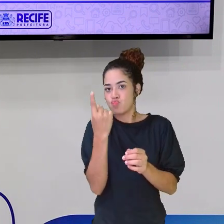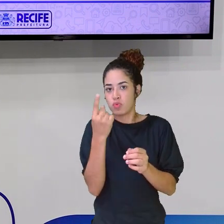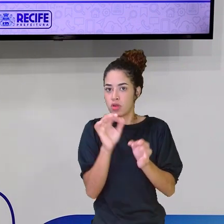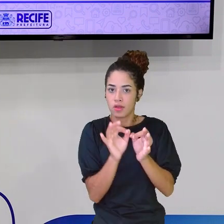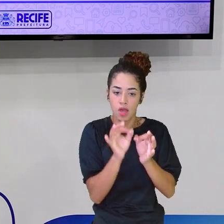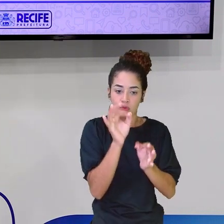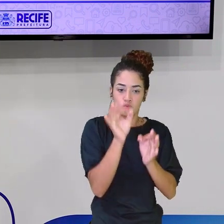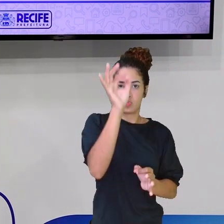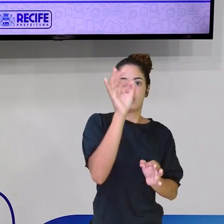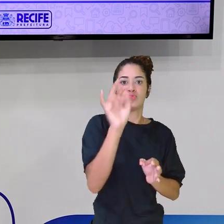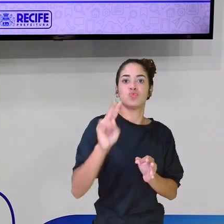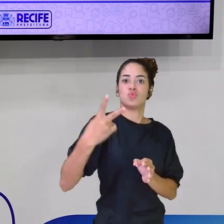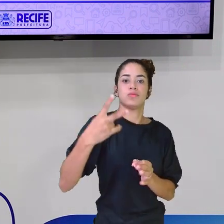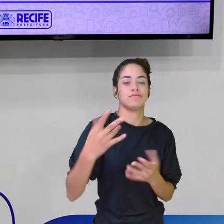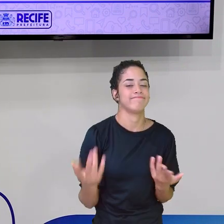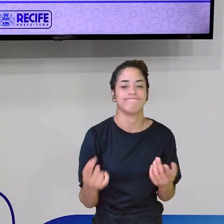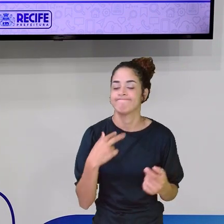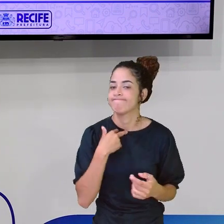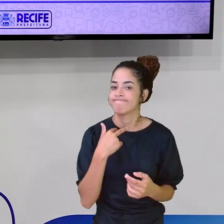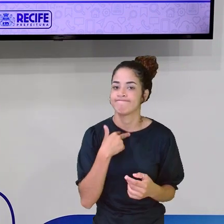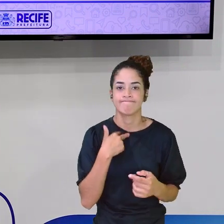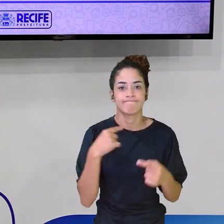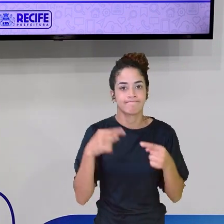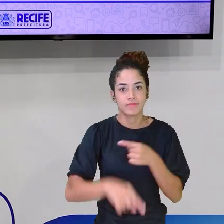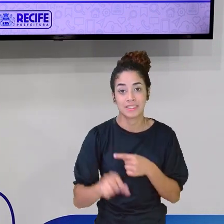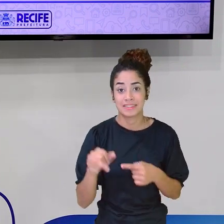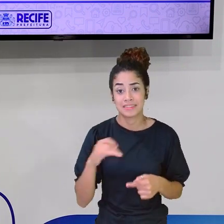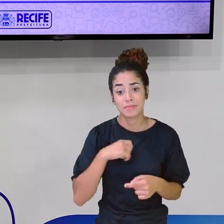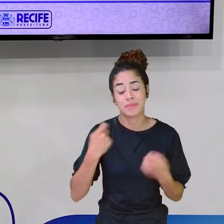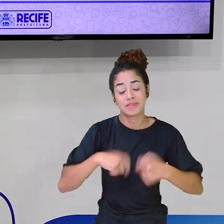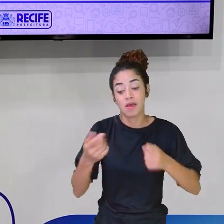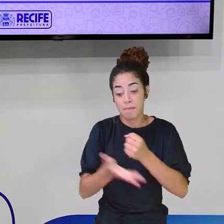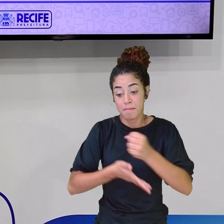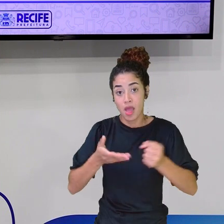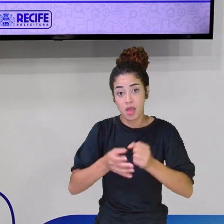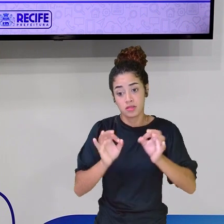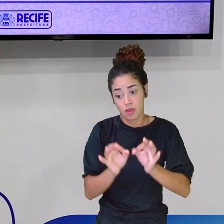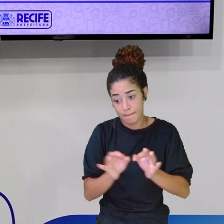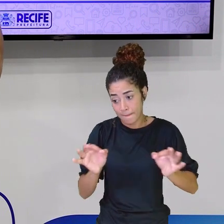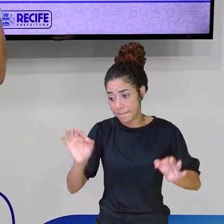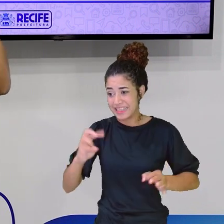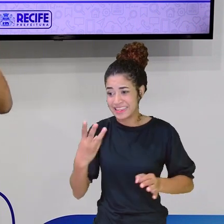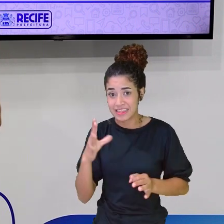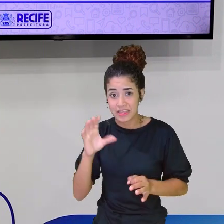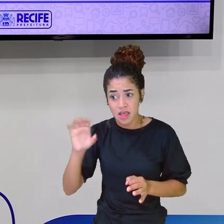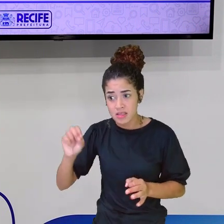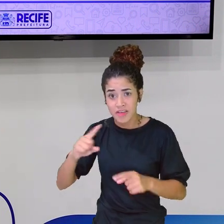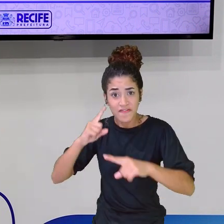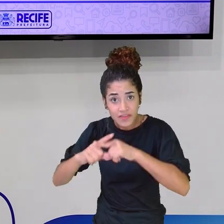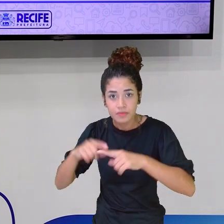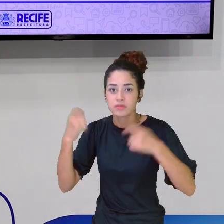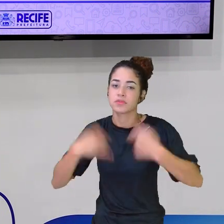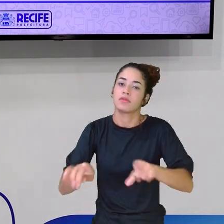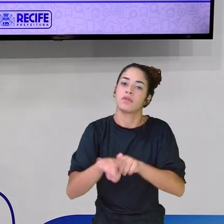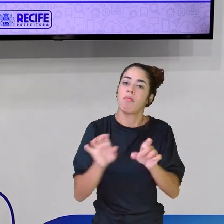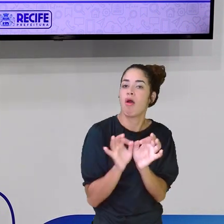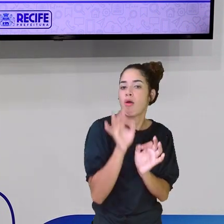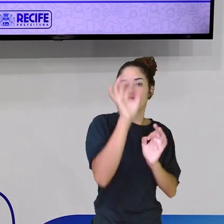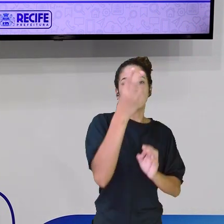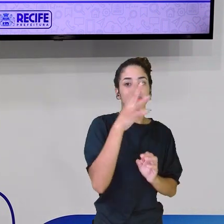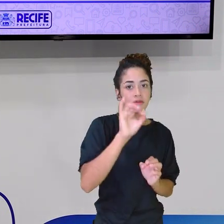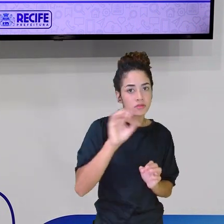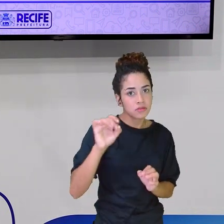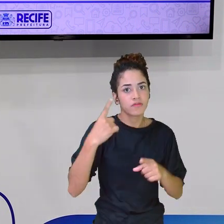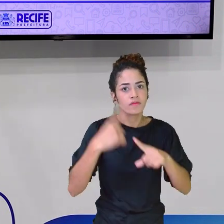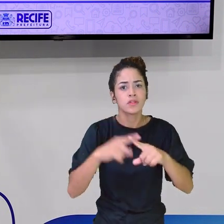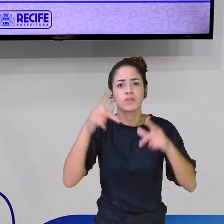proporcional. Se eu aumentar 300 vezes a minha base, eu preciso aumentar 300 vezes a minha altura, como está